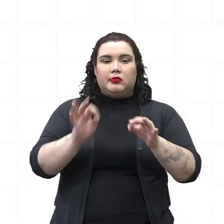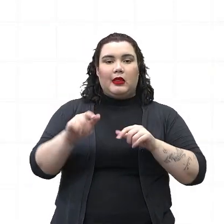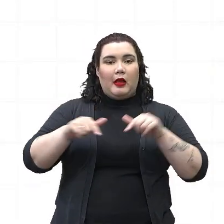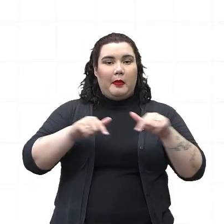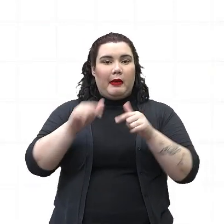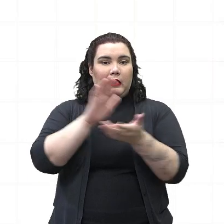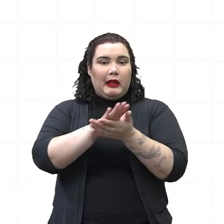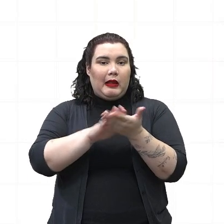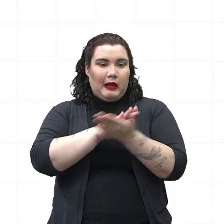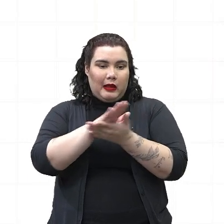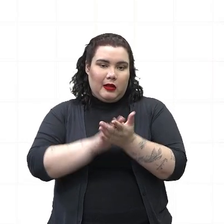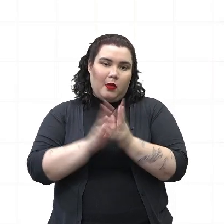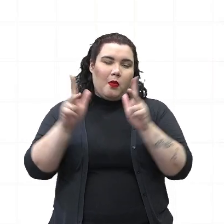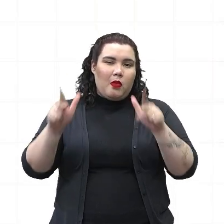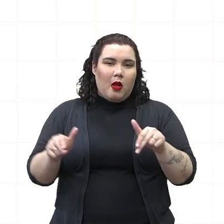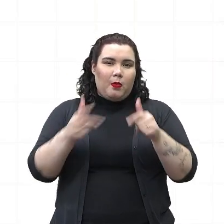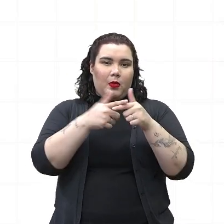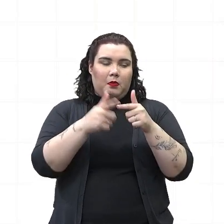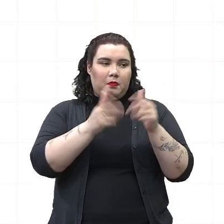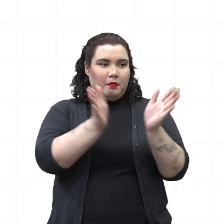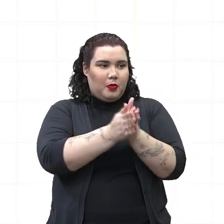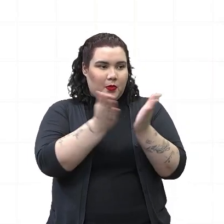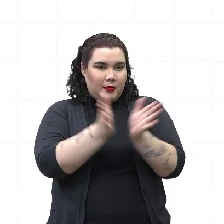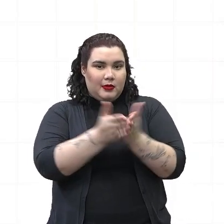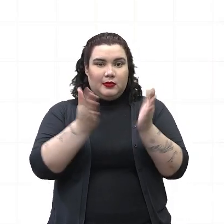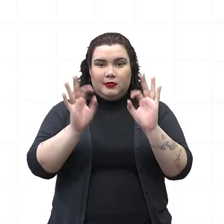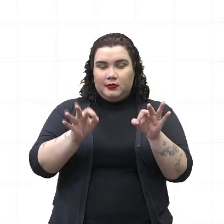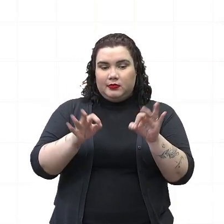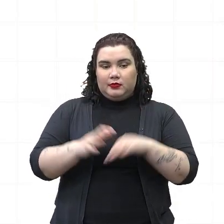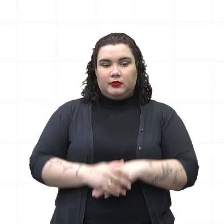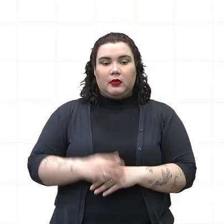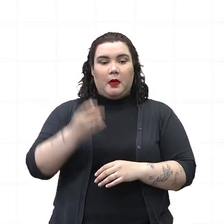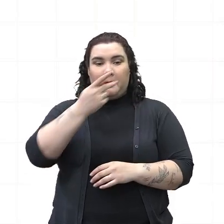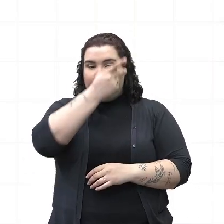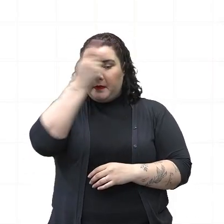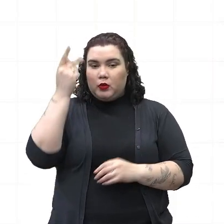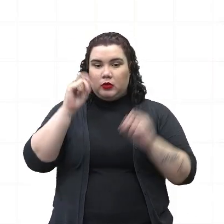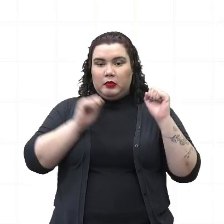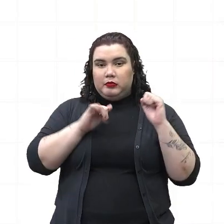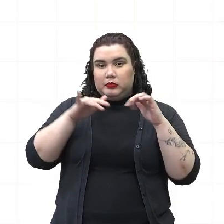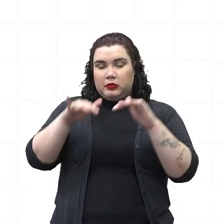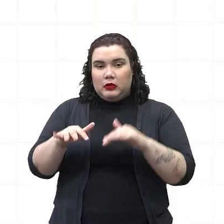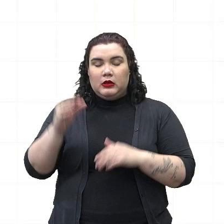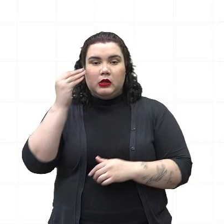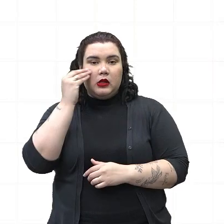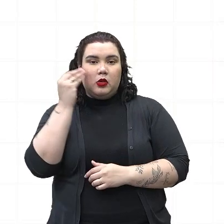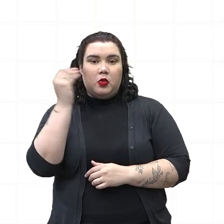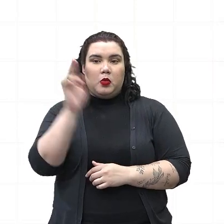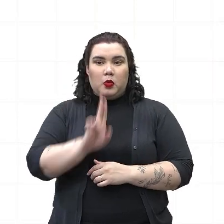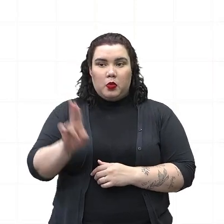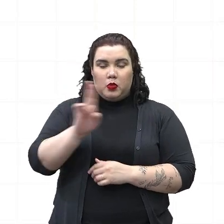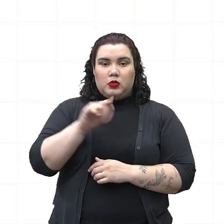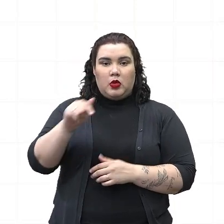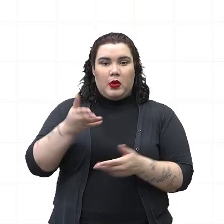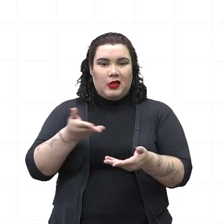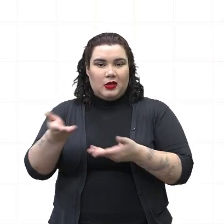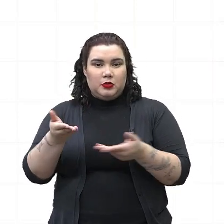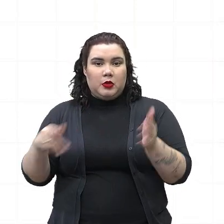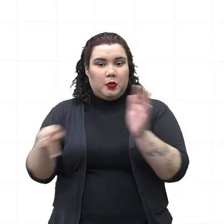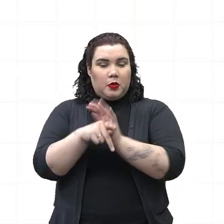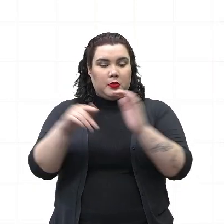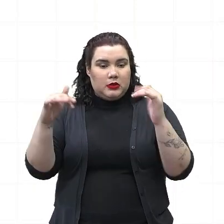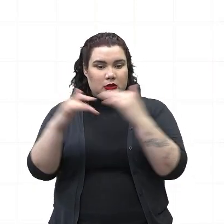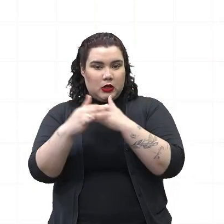pobreza. Quando tem muita gente ao mesmo tempo tentando usar os serviços ali de uma